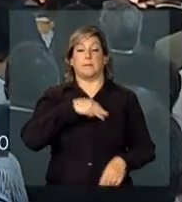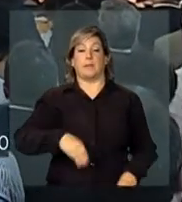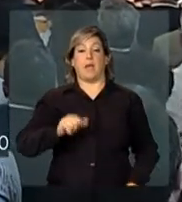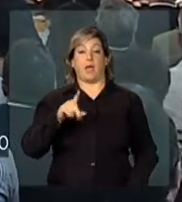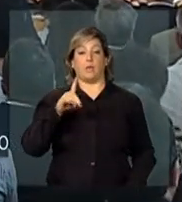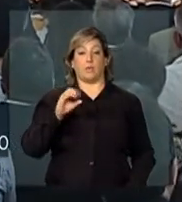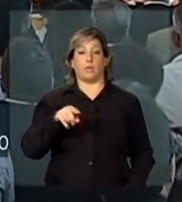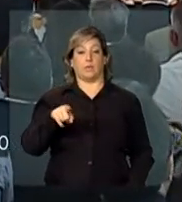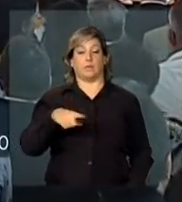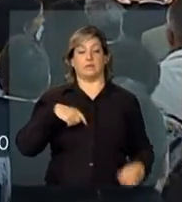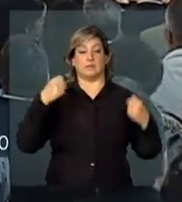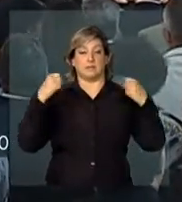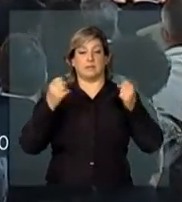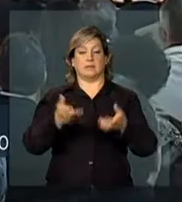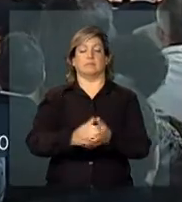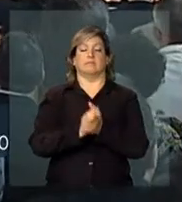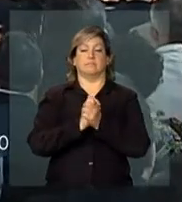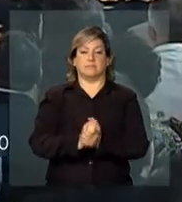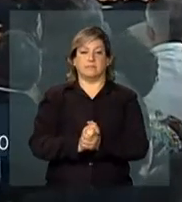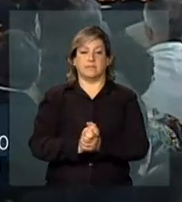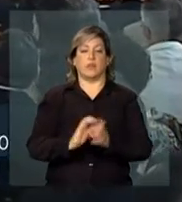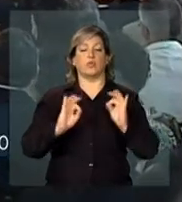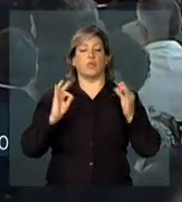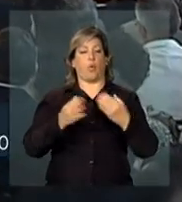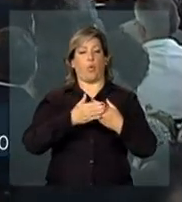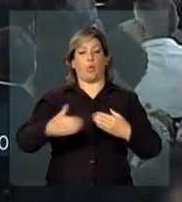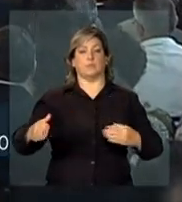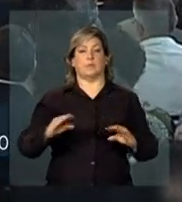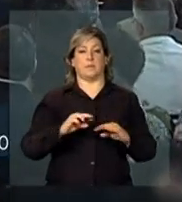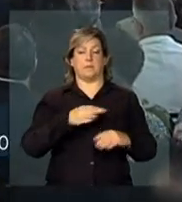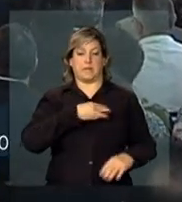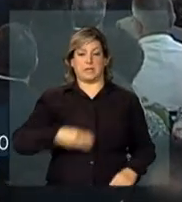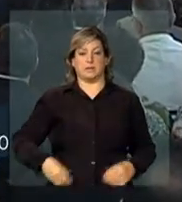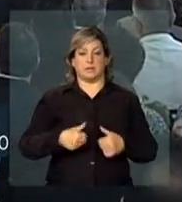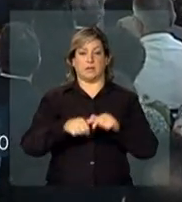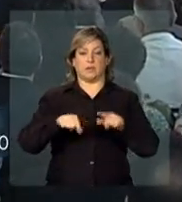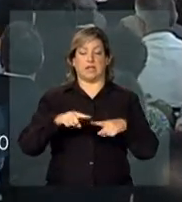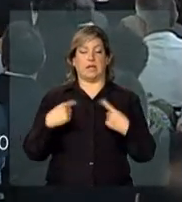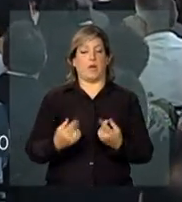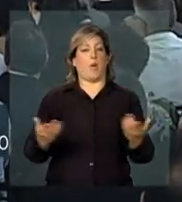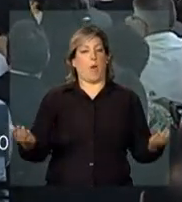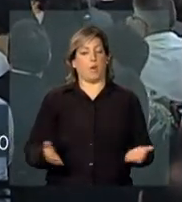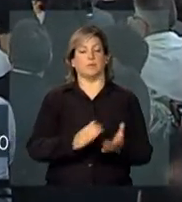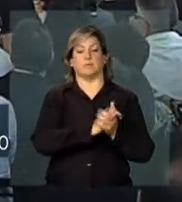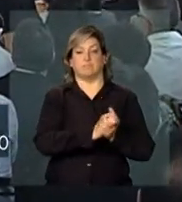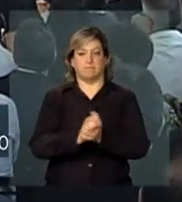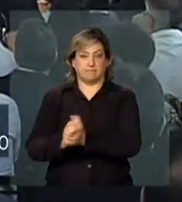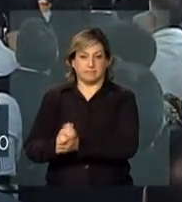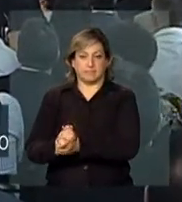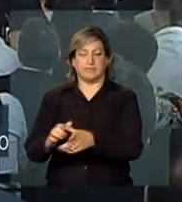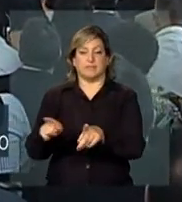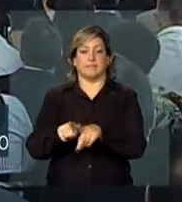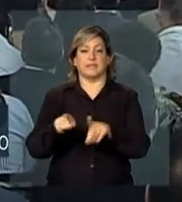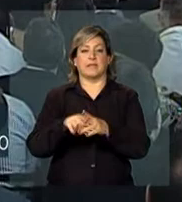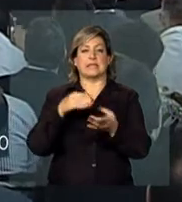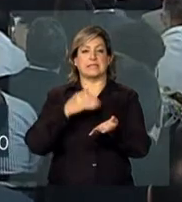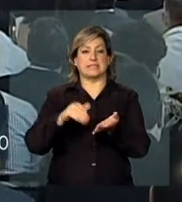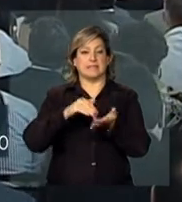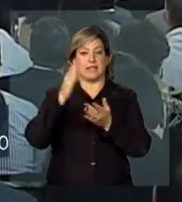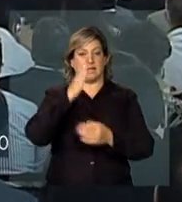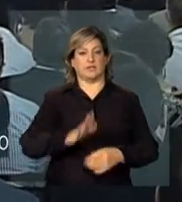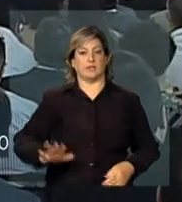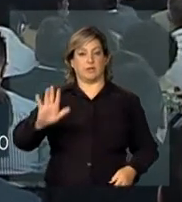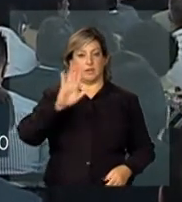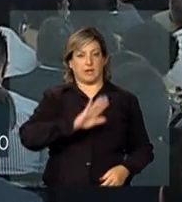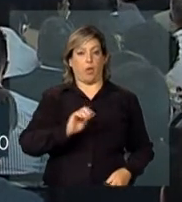Aldo Rebelo a quem é o comprimento a todos os ministros presentes secretário Nacional de esporte